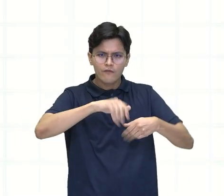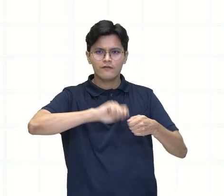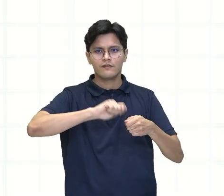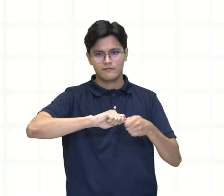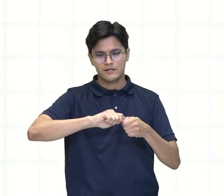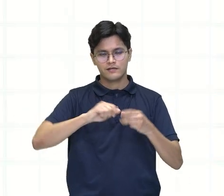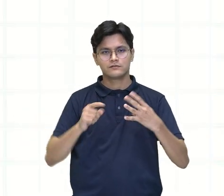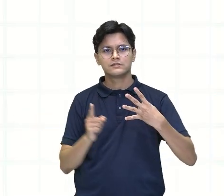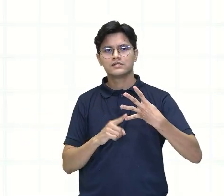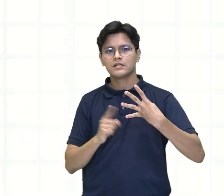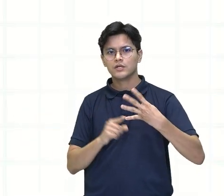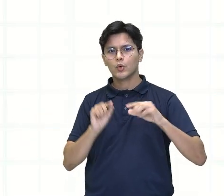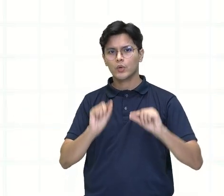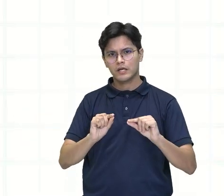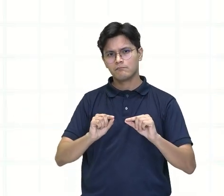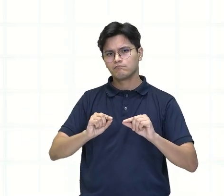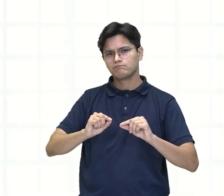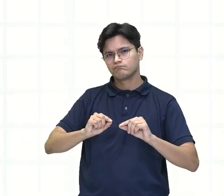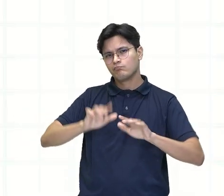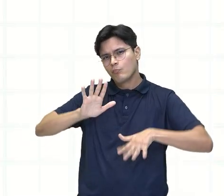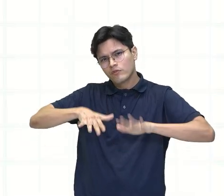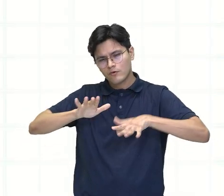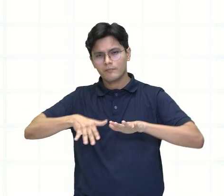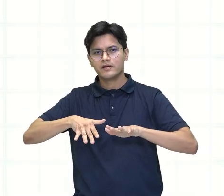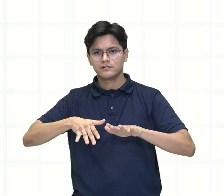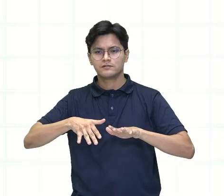preciso estudar. Tá? Então, temos aí já